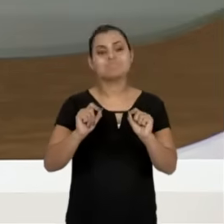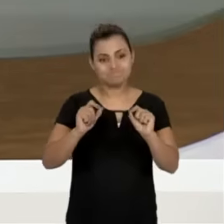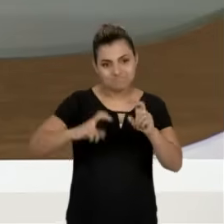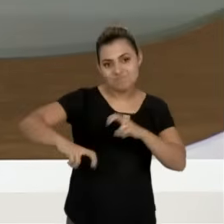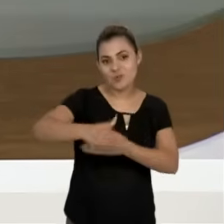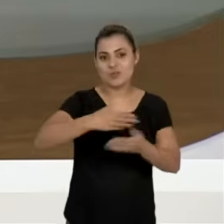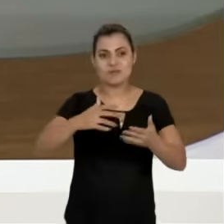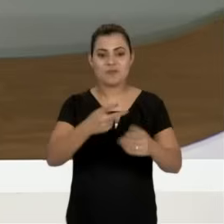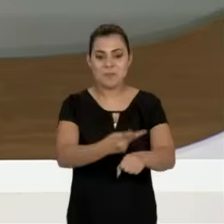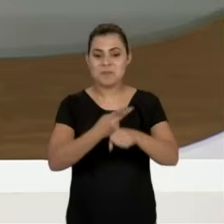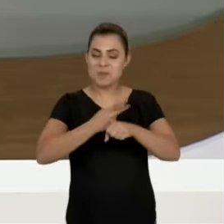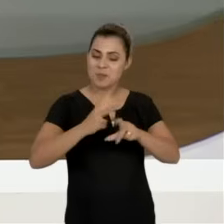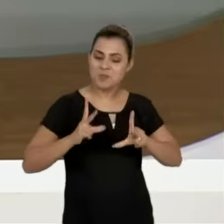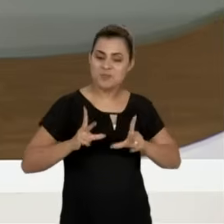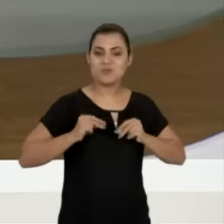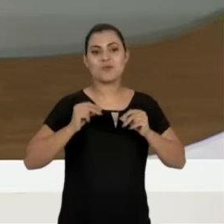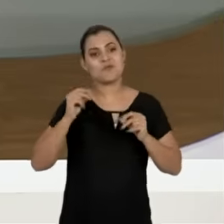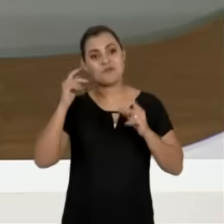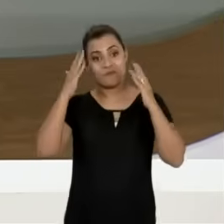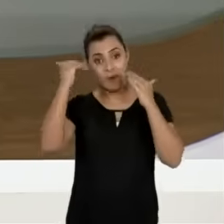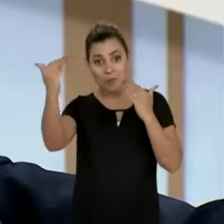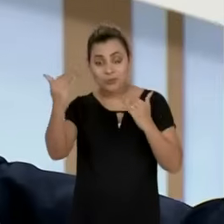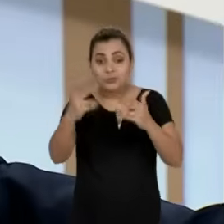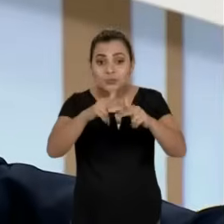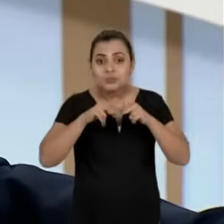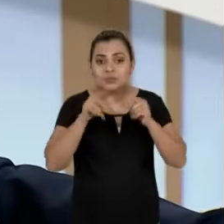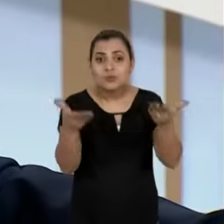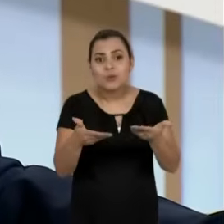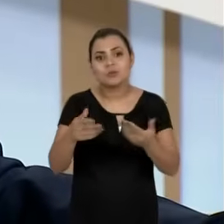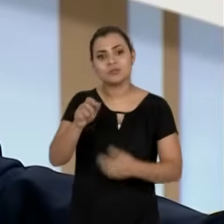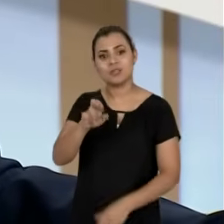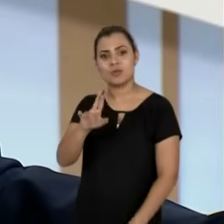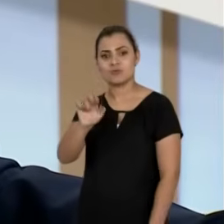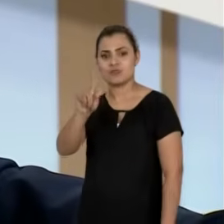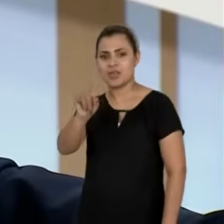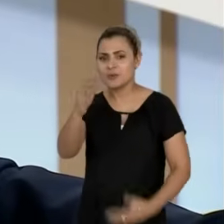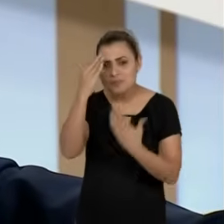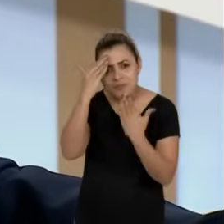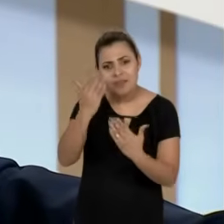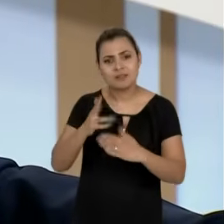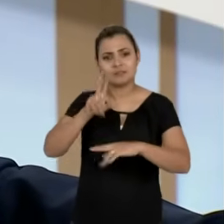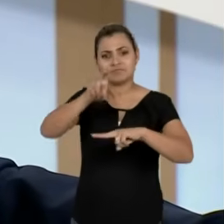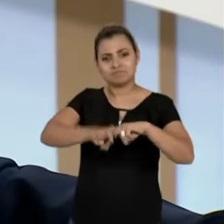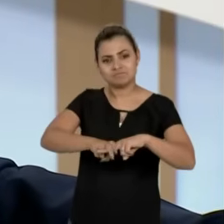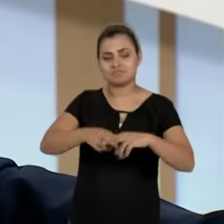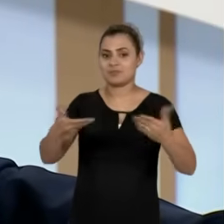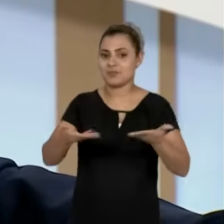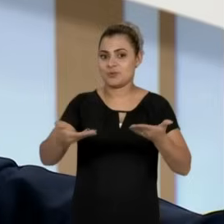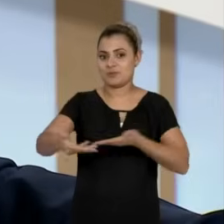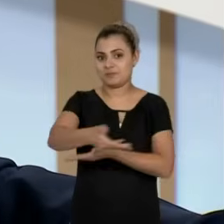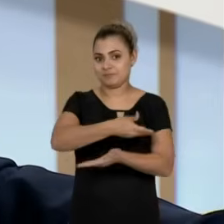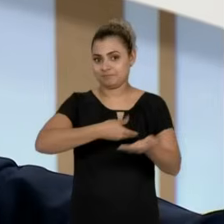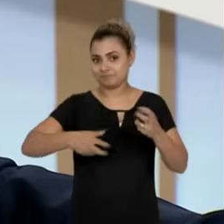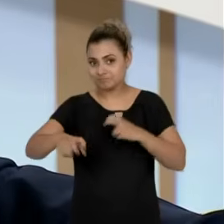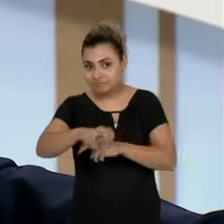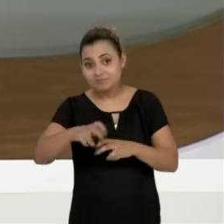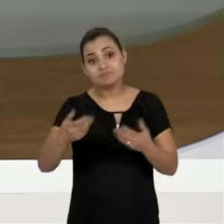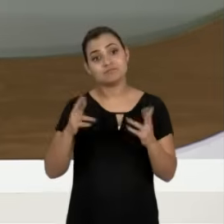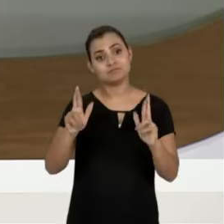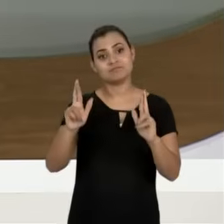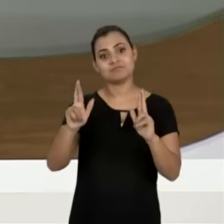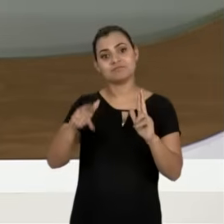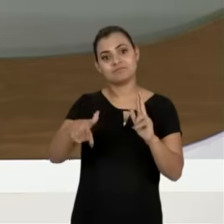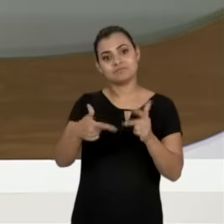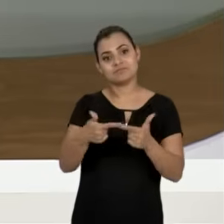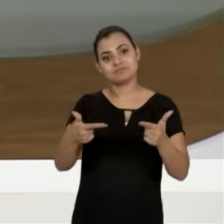Viva receber esse prêmio. Doutor Eugênio, muitíssimo obrigada pela presença aqui no programa hoje. Eu desejo